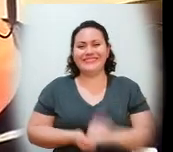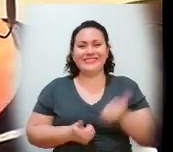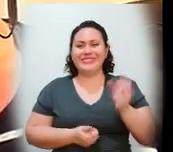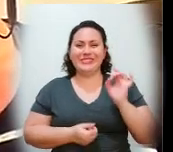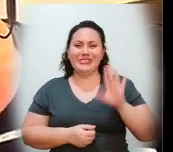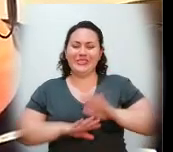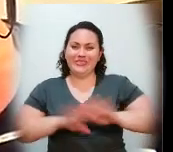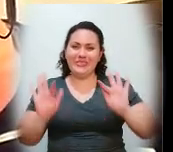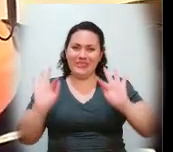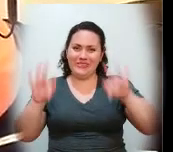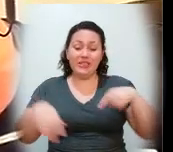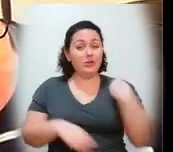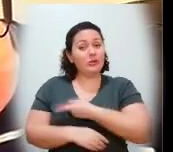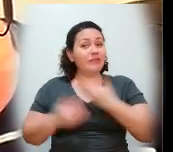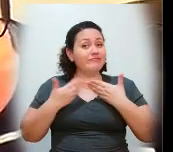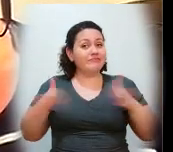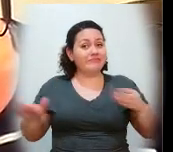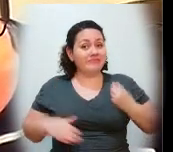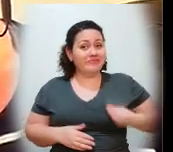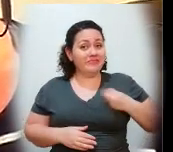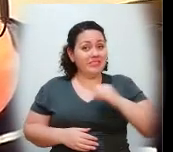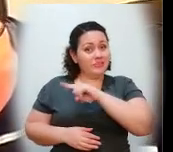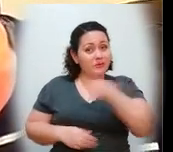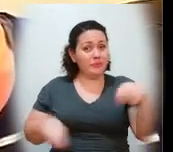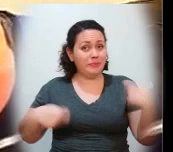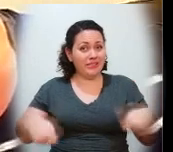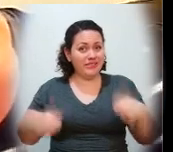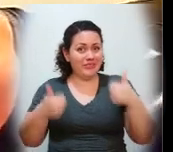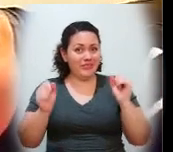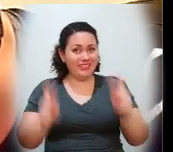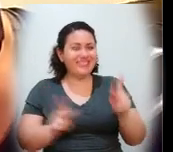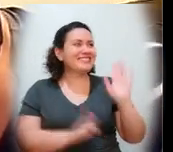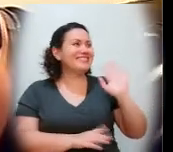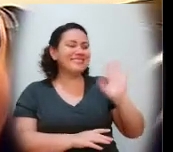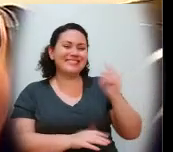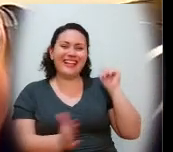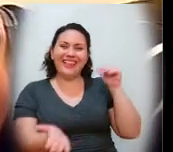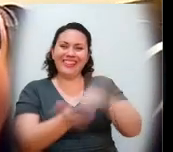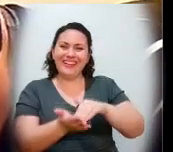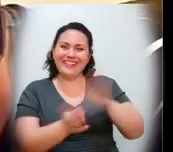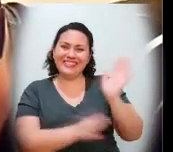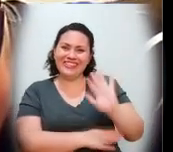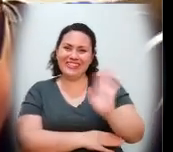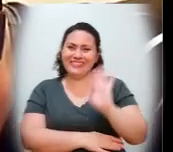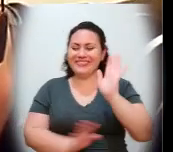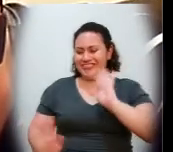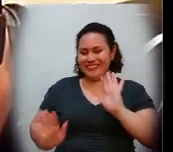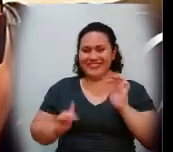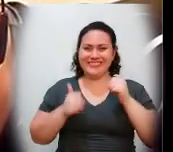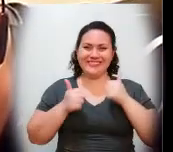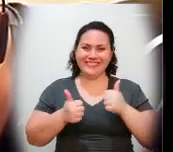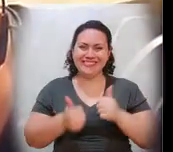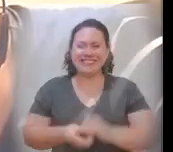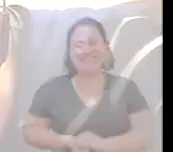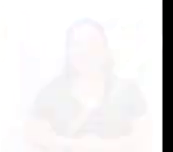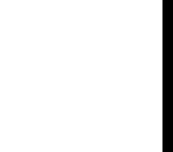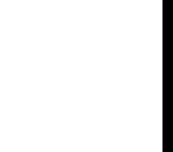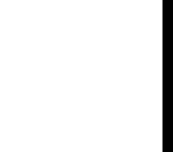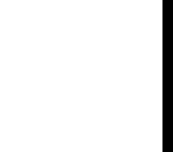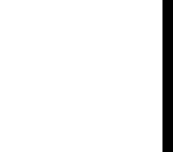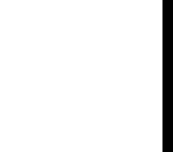se precisarem. Tá bom, gente. Isso aí. Até. Até. Tchau, tchau. Tchau, Ana. Tchau.